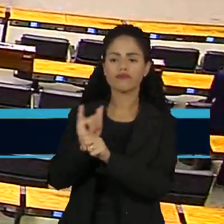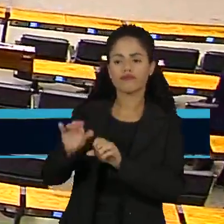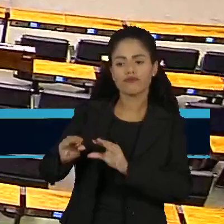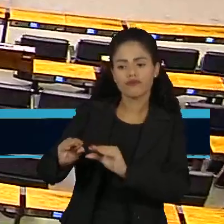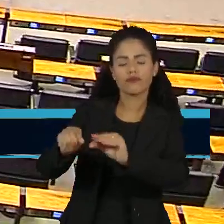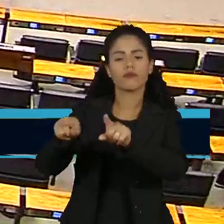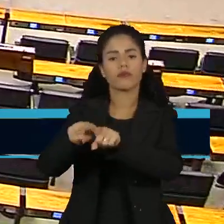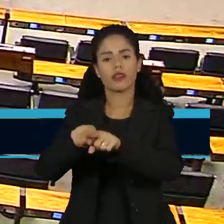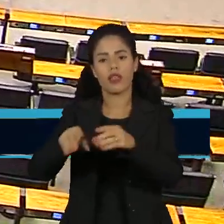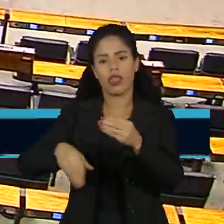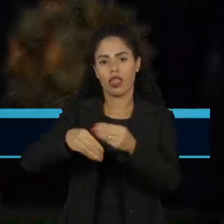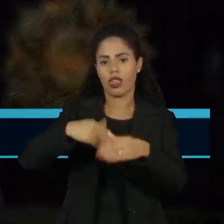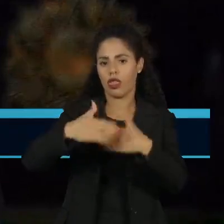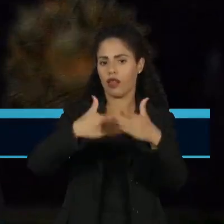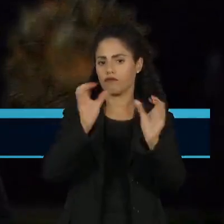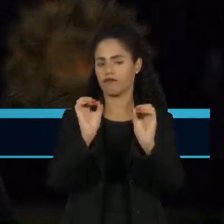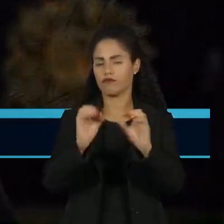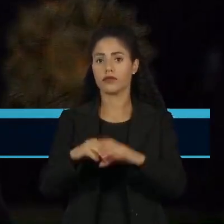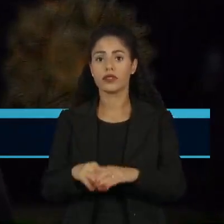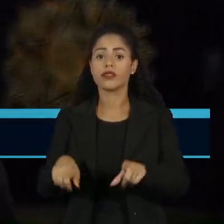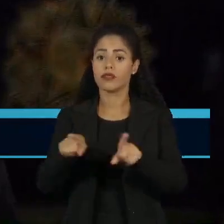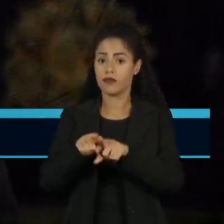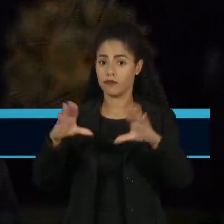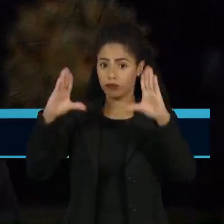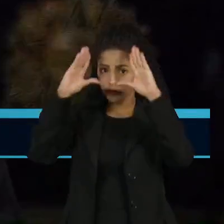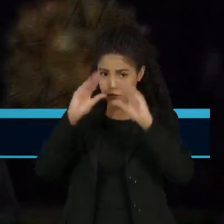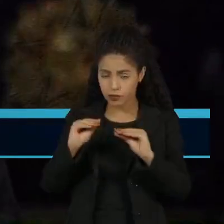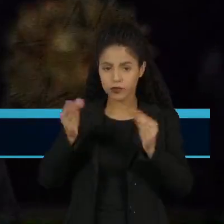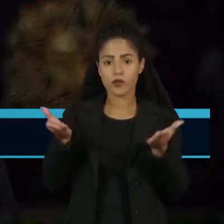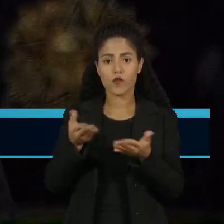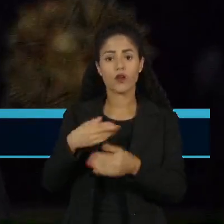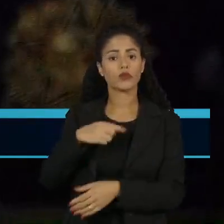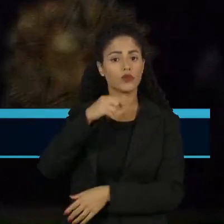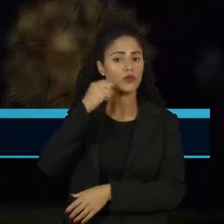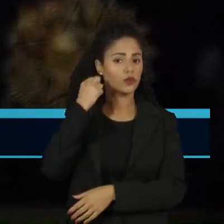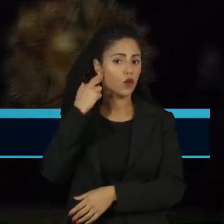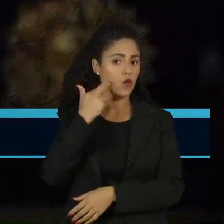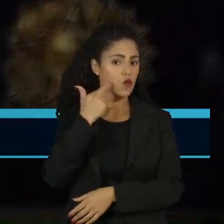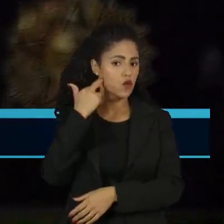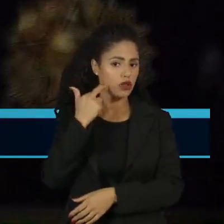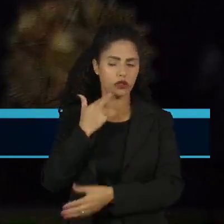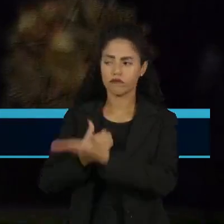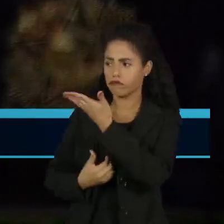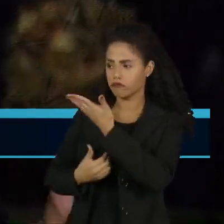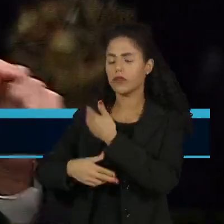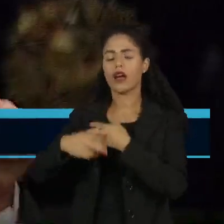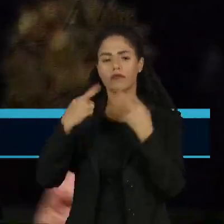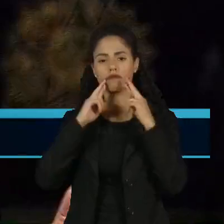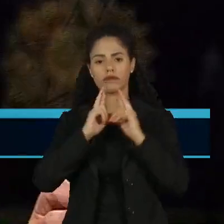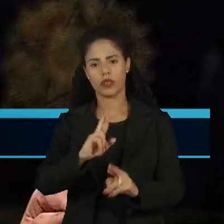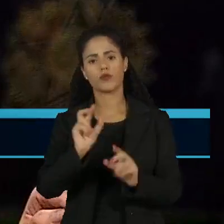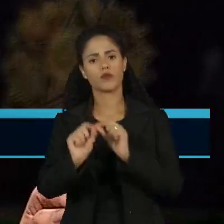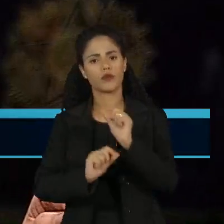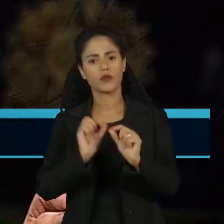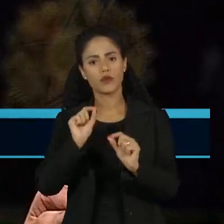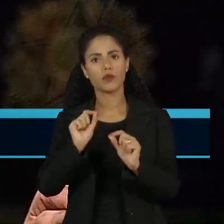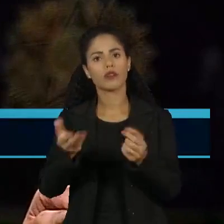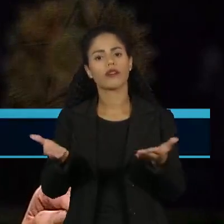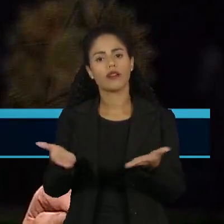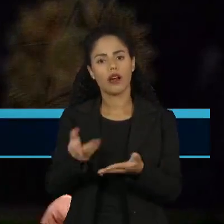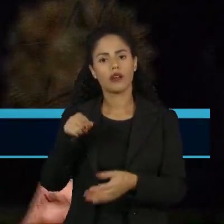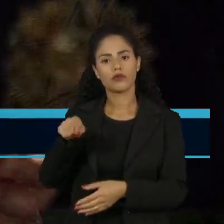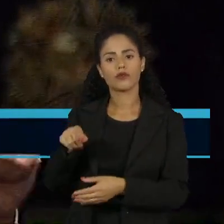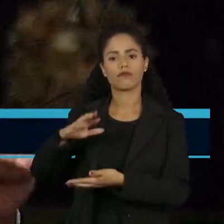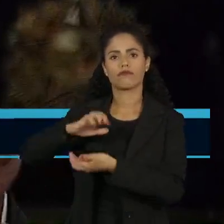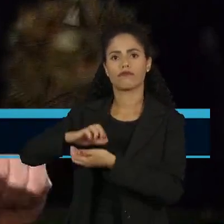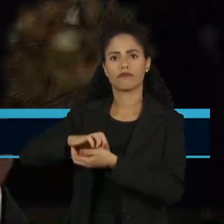que a emenda não avance. No início da noite, o presidente da Casa, Rodrigo Pacheco, respondeu às críticas dos ministros do